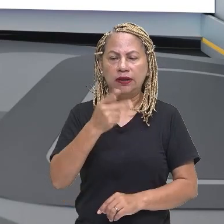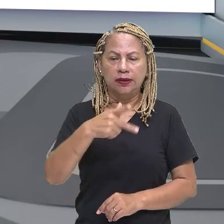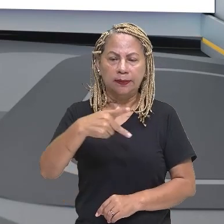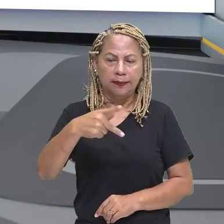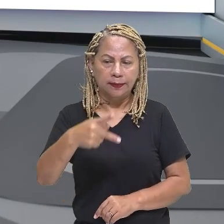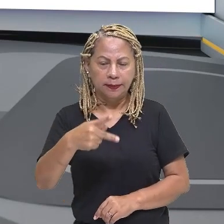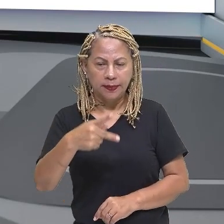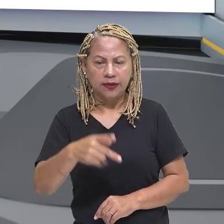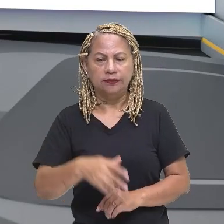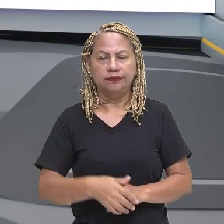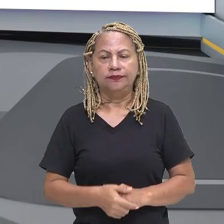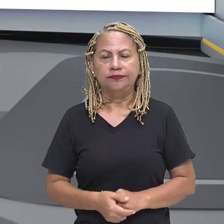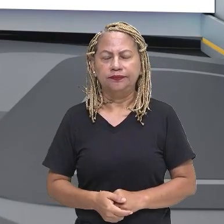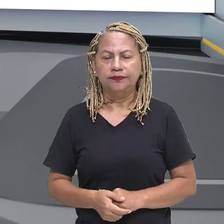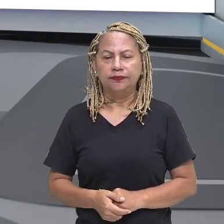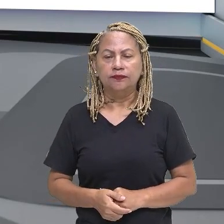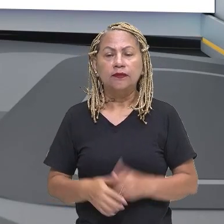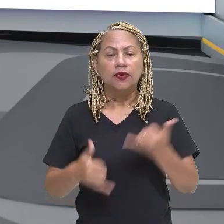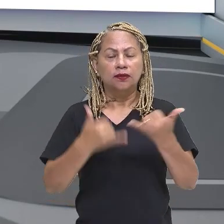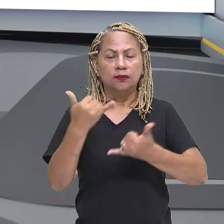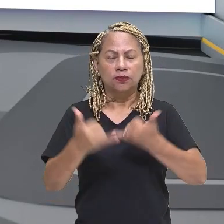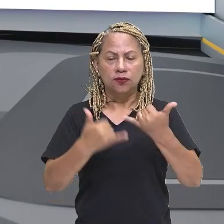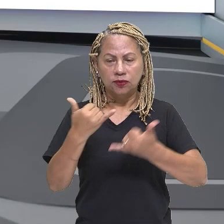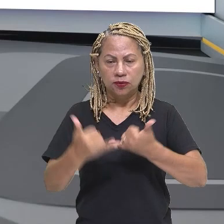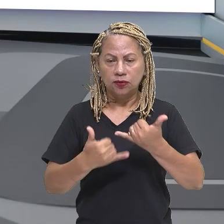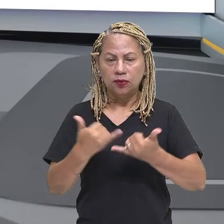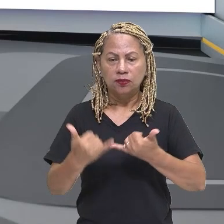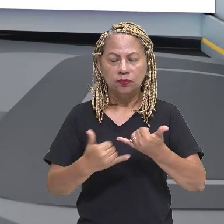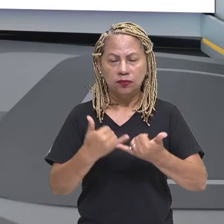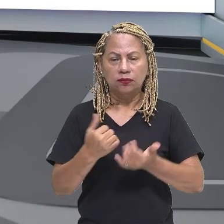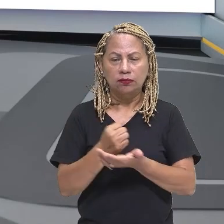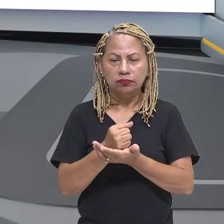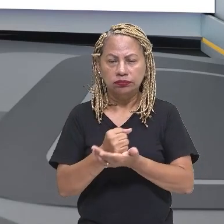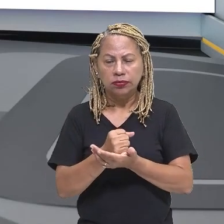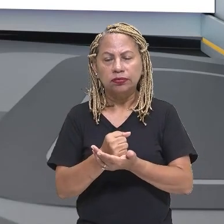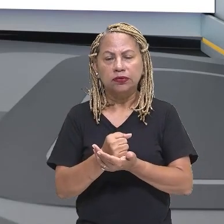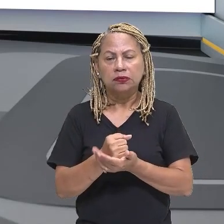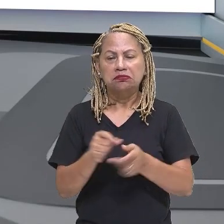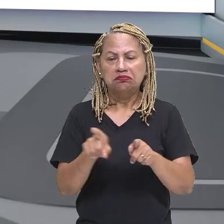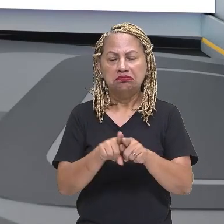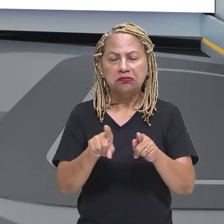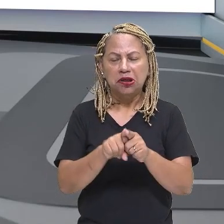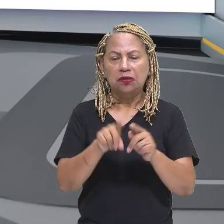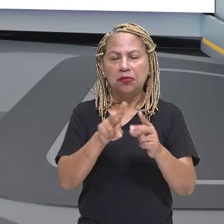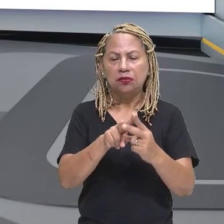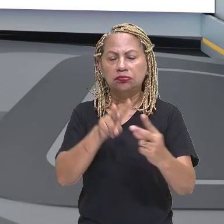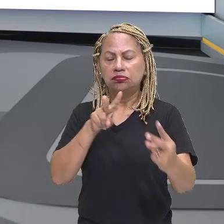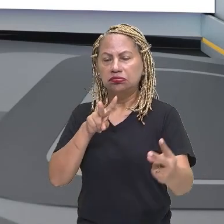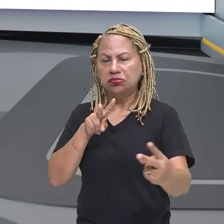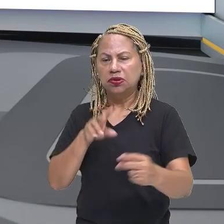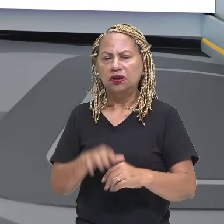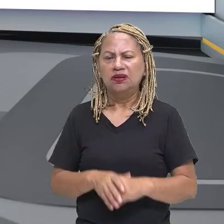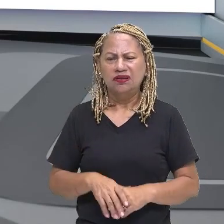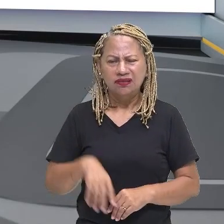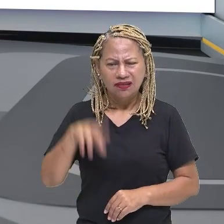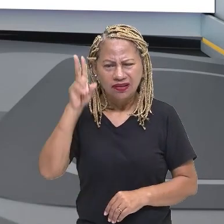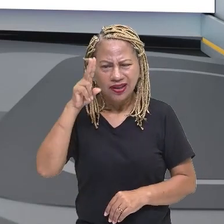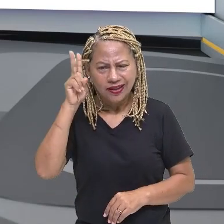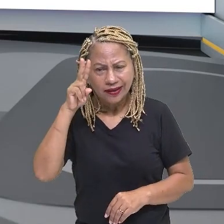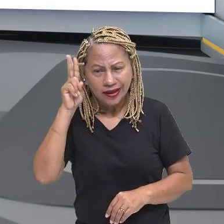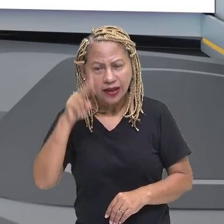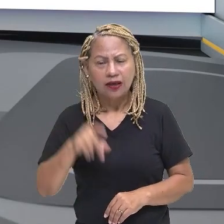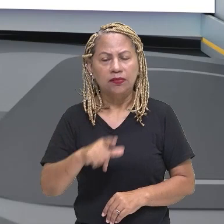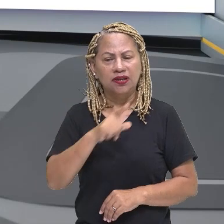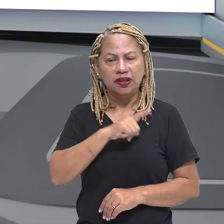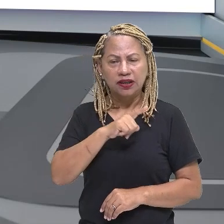Points. Os jogos online mantiveram, pois, a essência do RPG tradicional. O RPG tradicional é aquele lá de